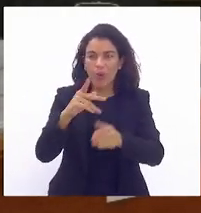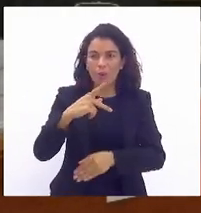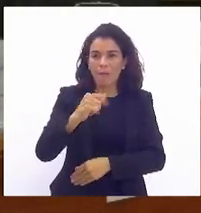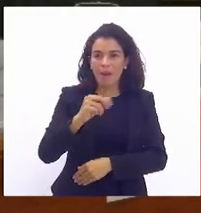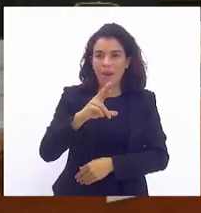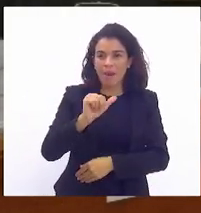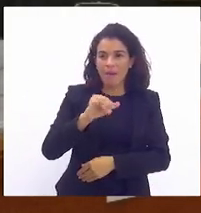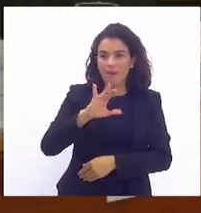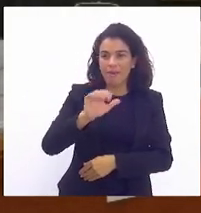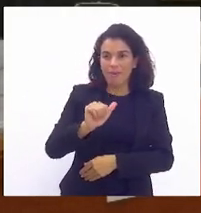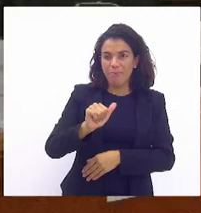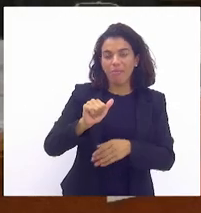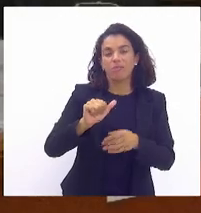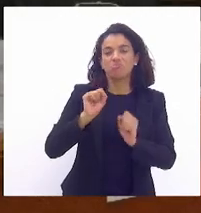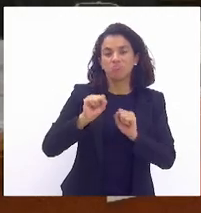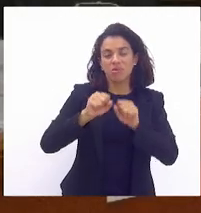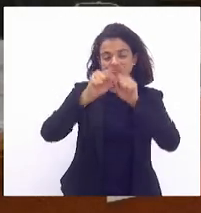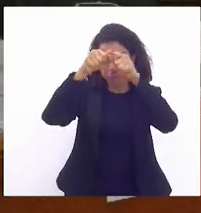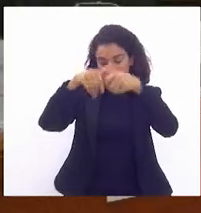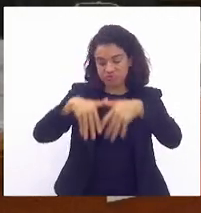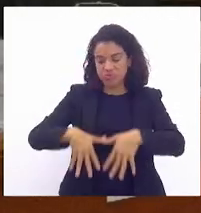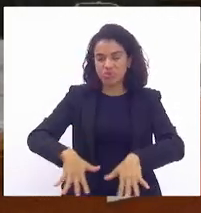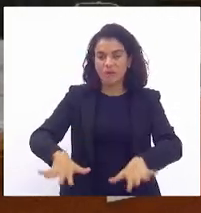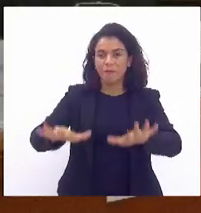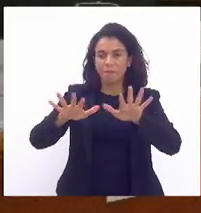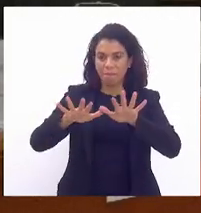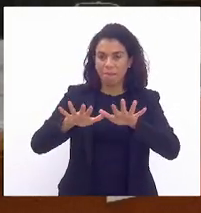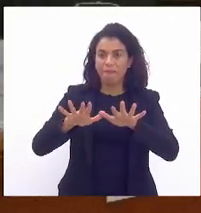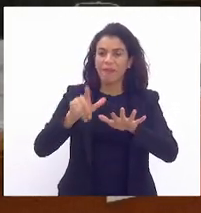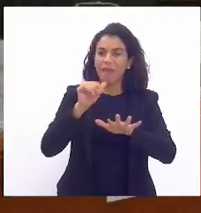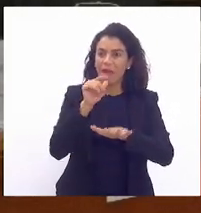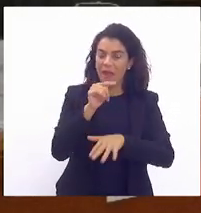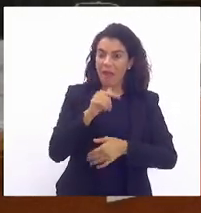de desabamento e de poluição do nosso manancial,